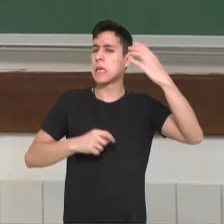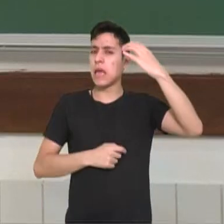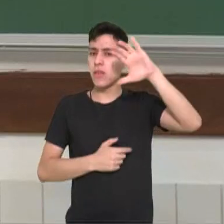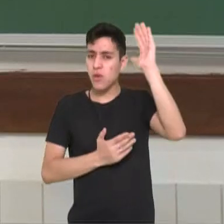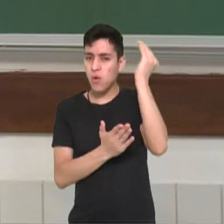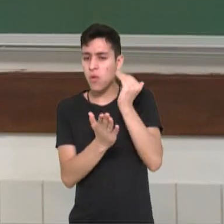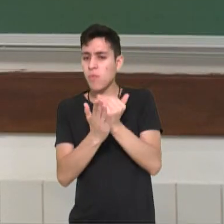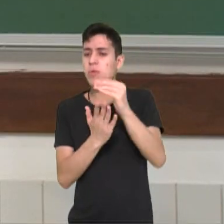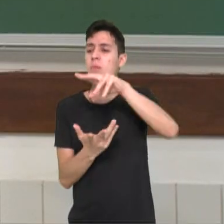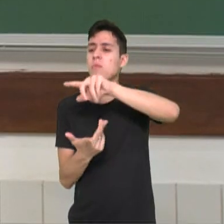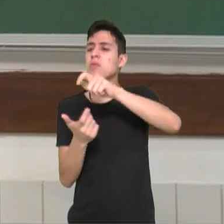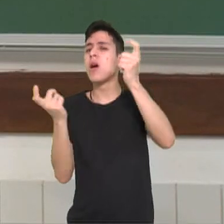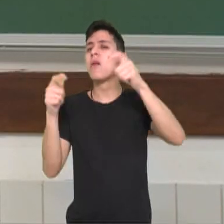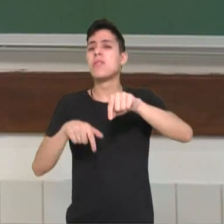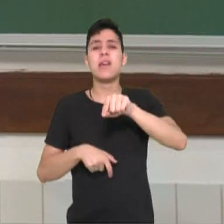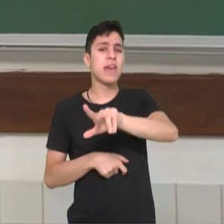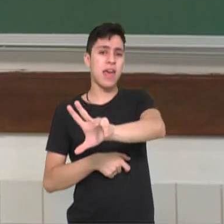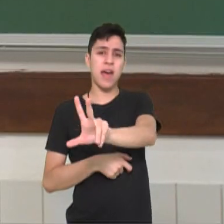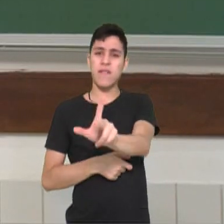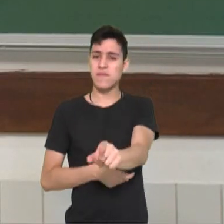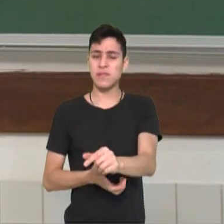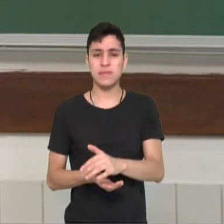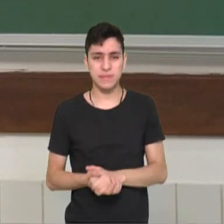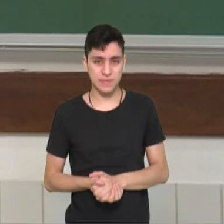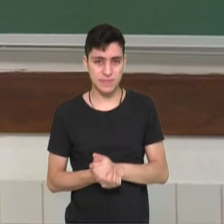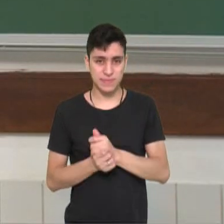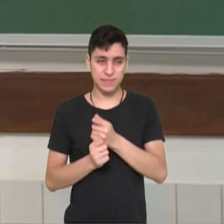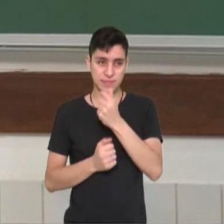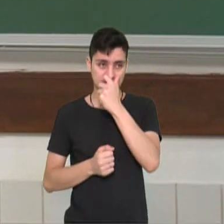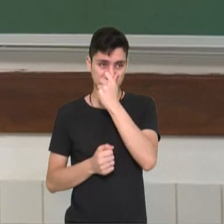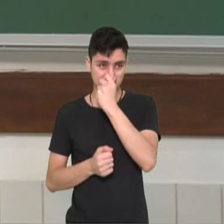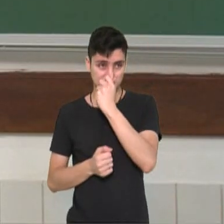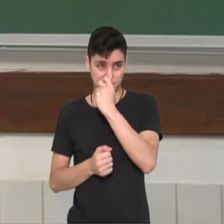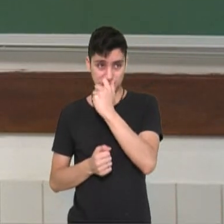humanidade é o próprio continente africano, né?